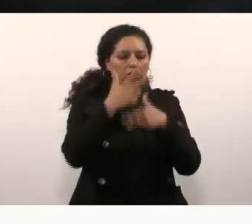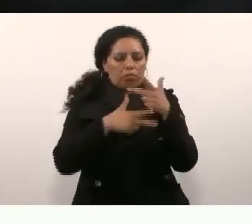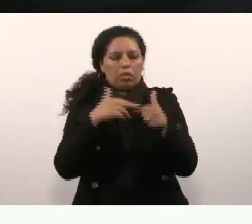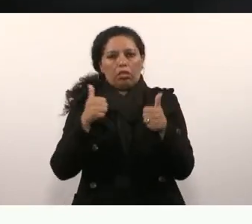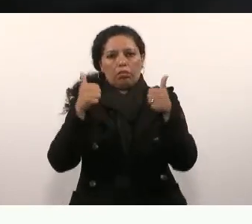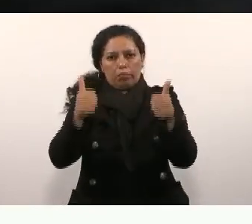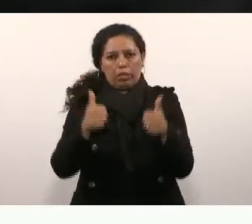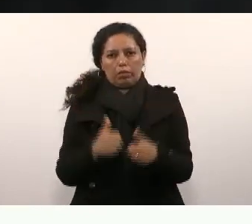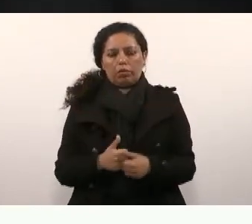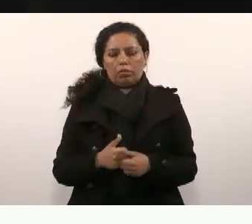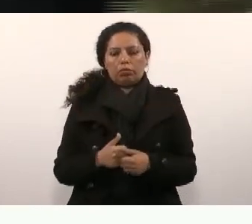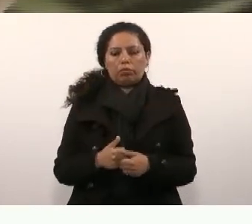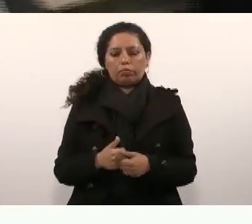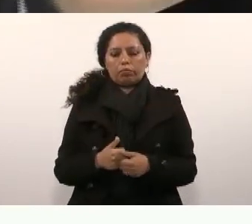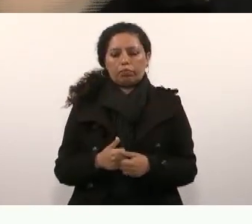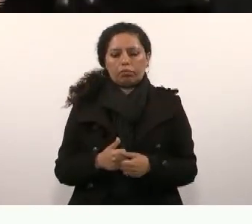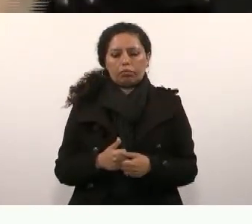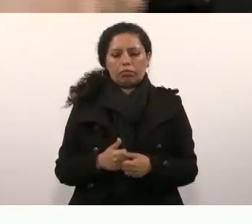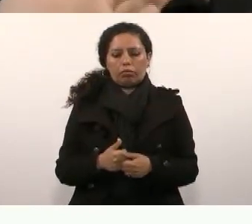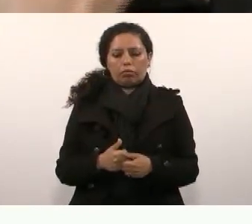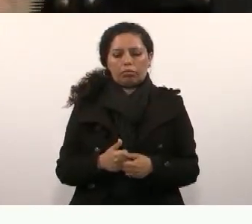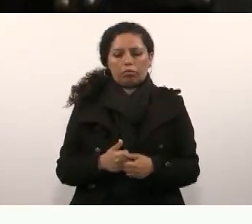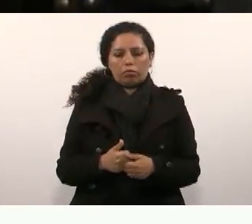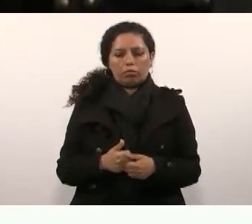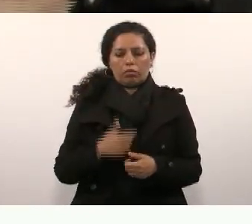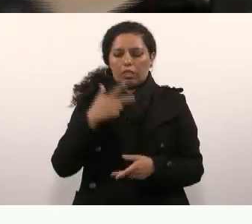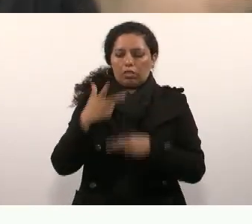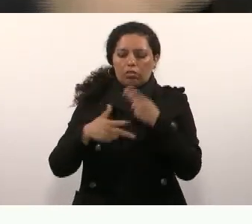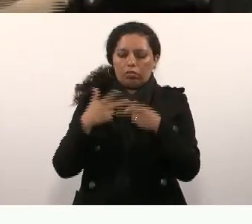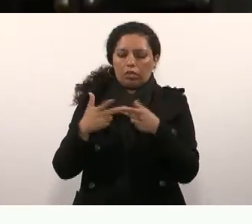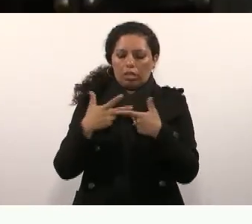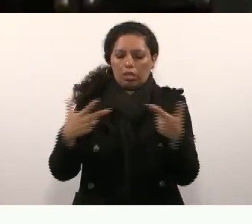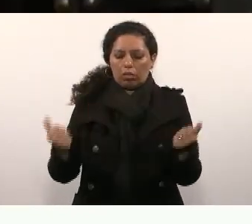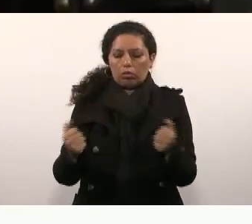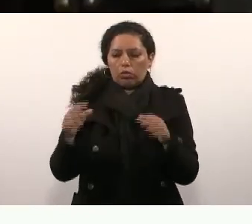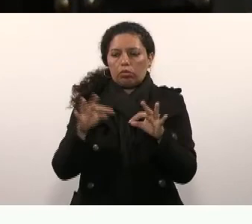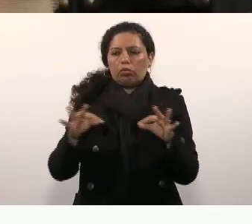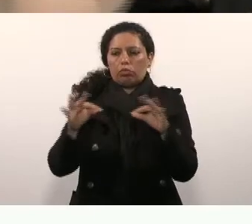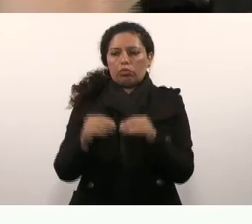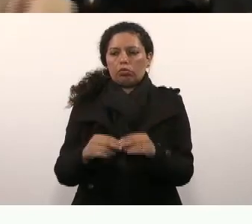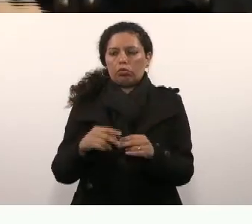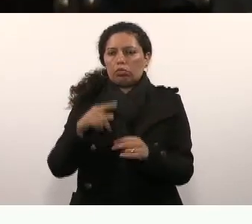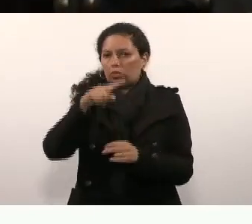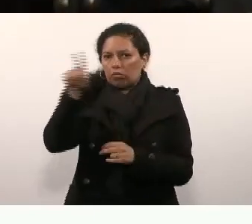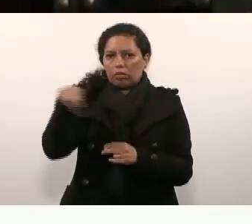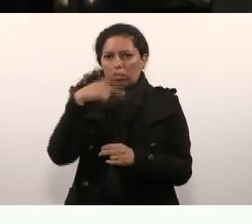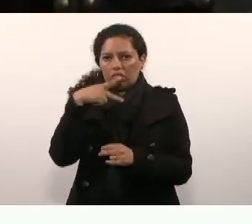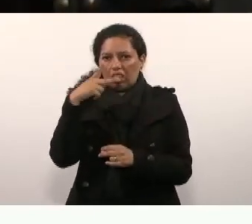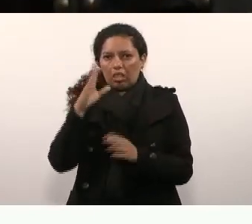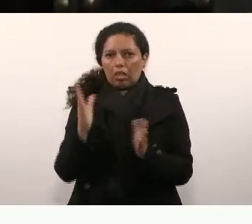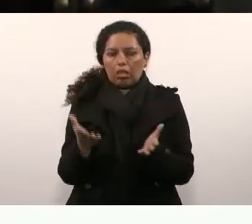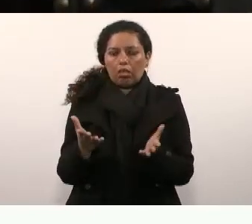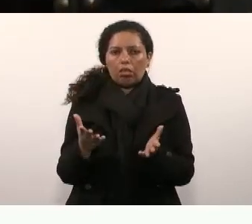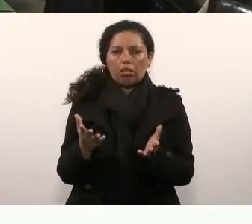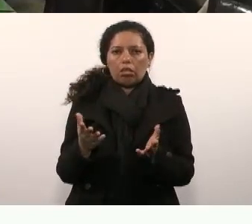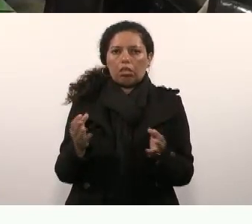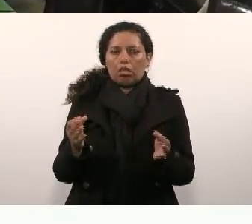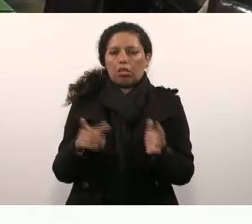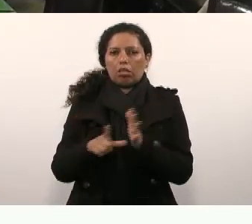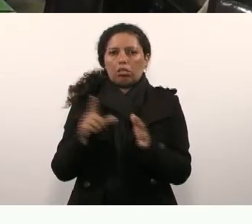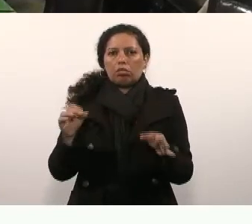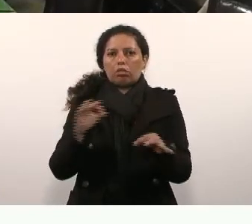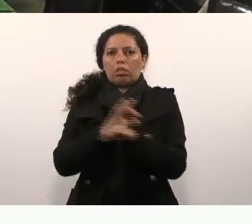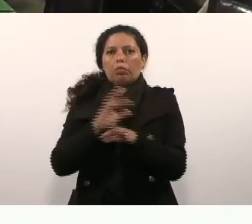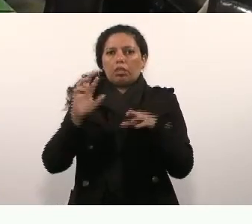pelos deputados. Mas não queria abrir agora tanto o deputado Jair Bittencourt, o deputado Tiago Pampolho, se tiver alguma colocação, antes de fechar a nossa